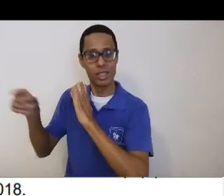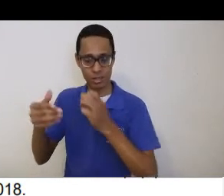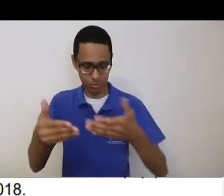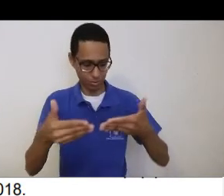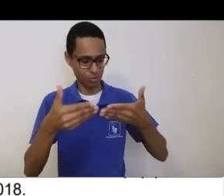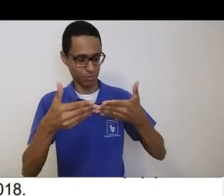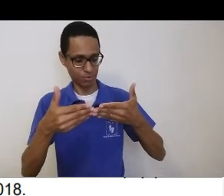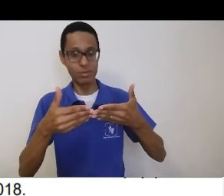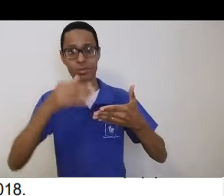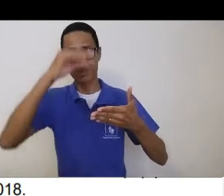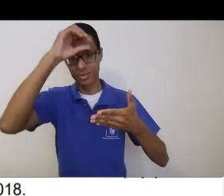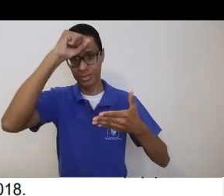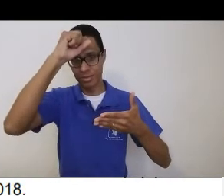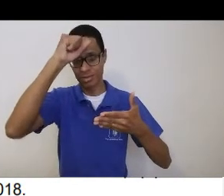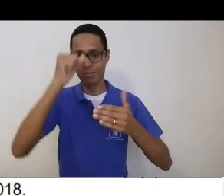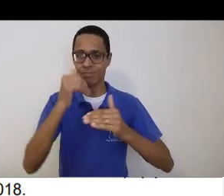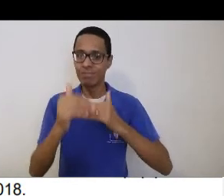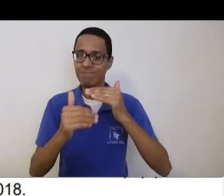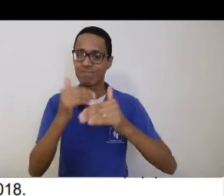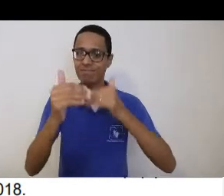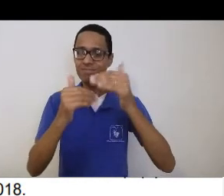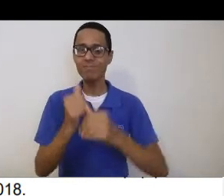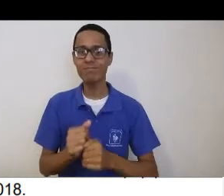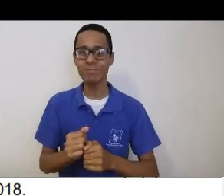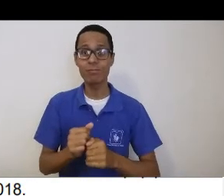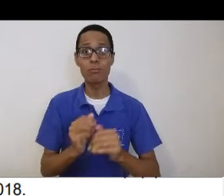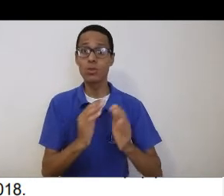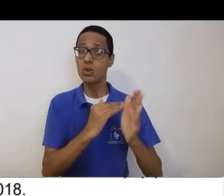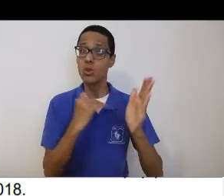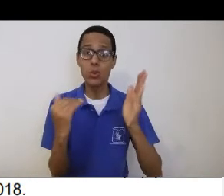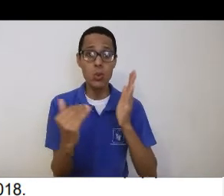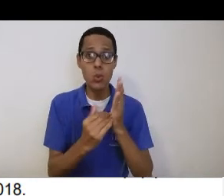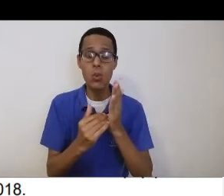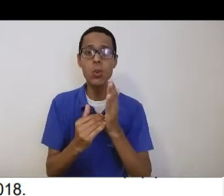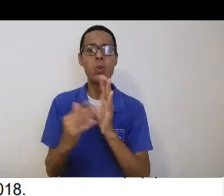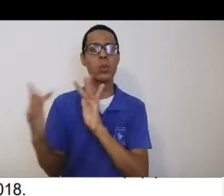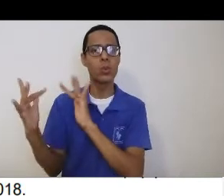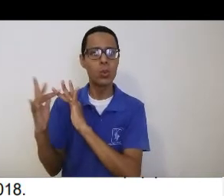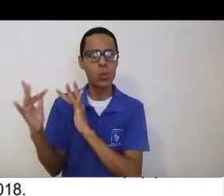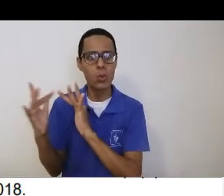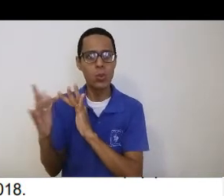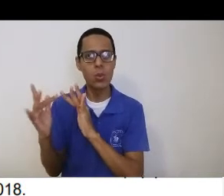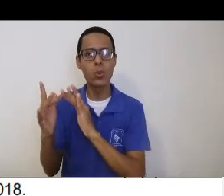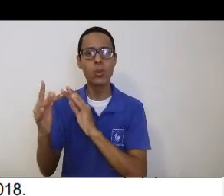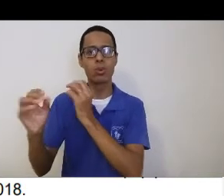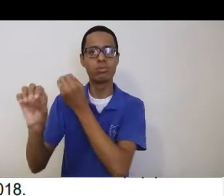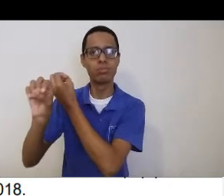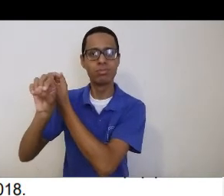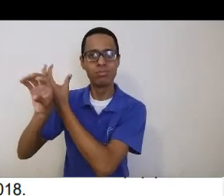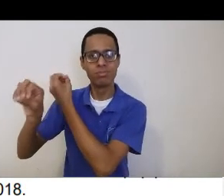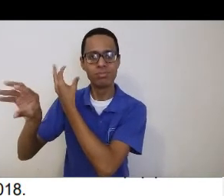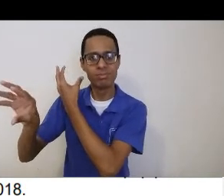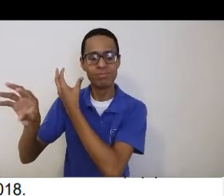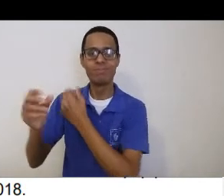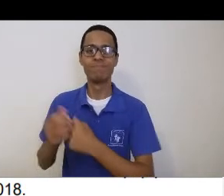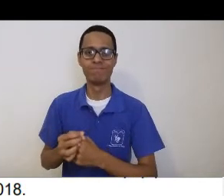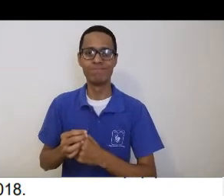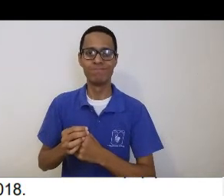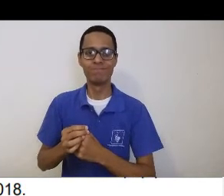esses recursos eles foram salvos, né? Essas gravações foram salvas em drives para que futuramente pudesse